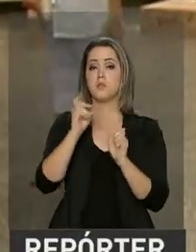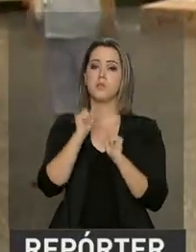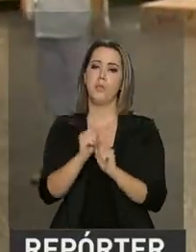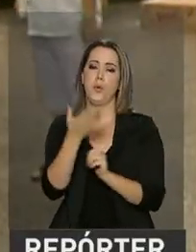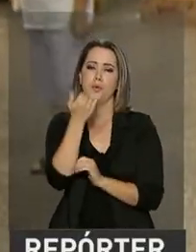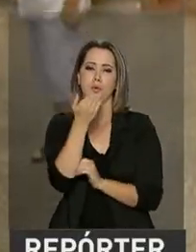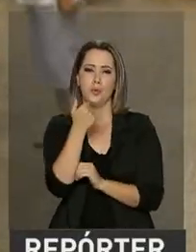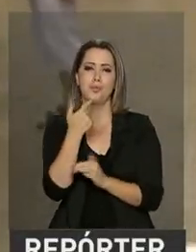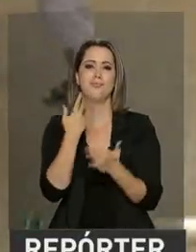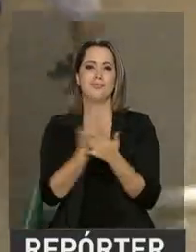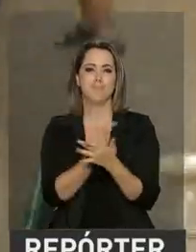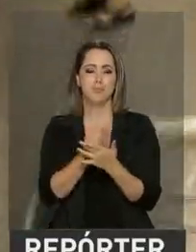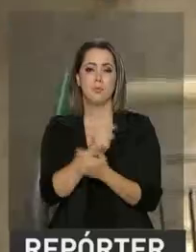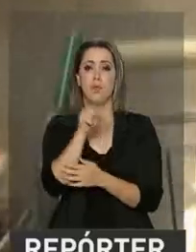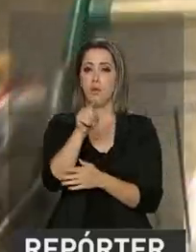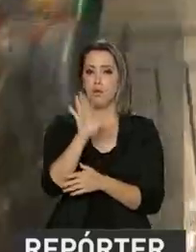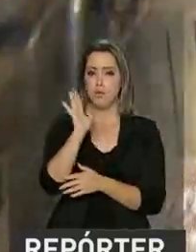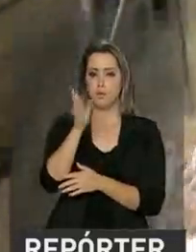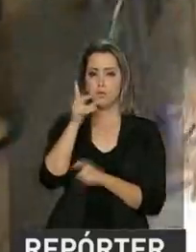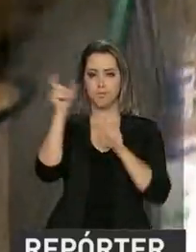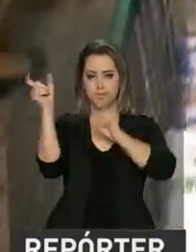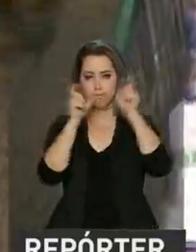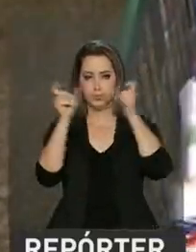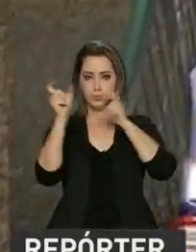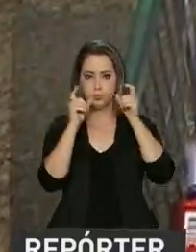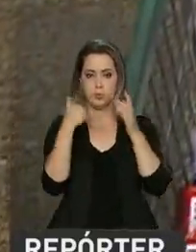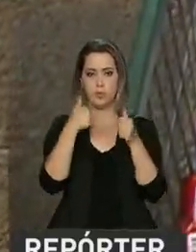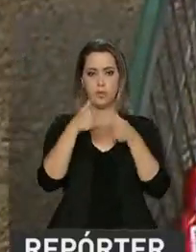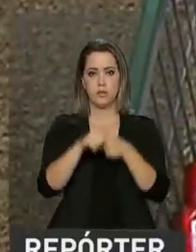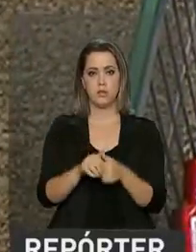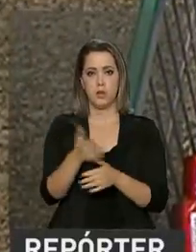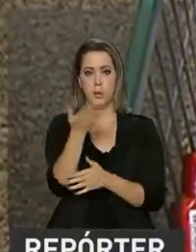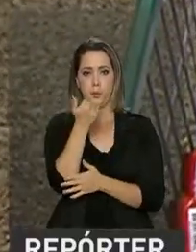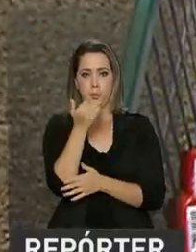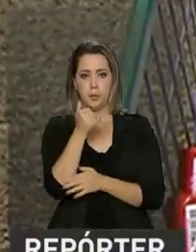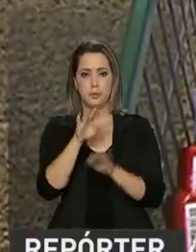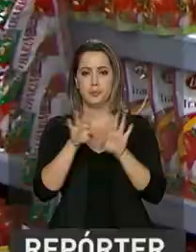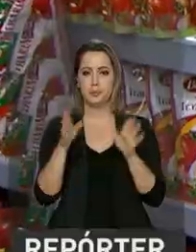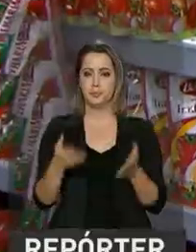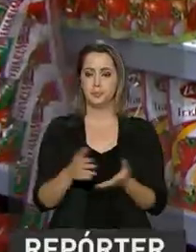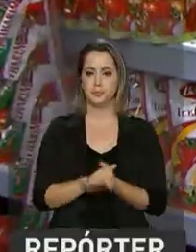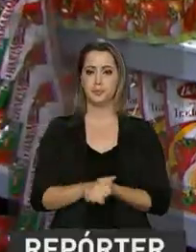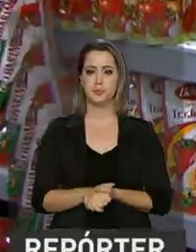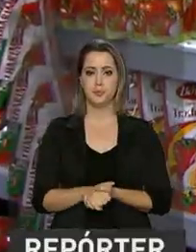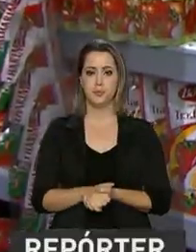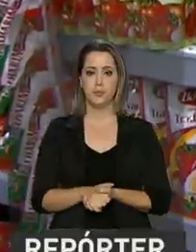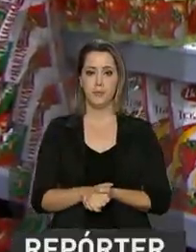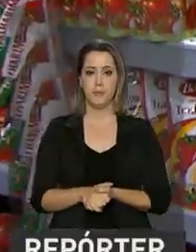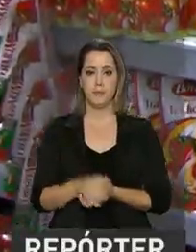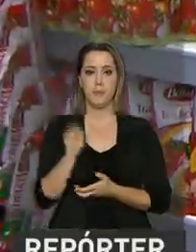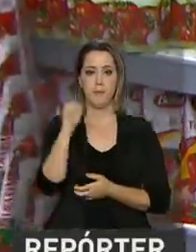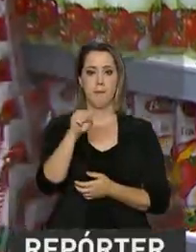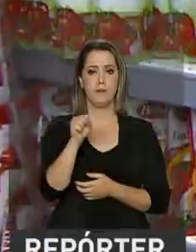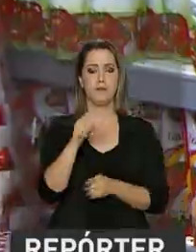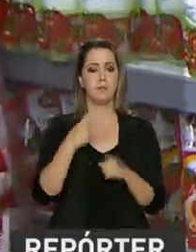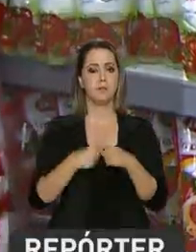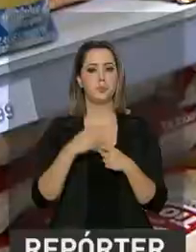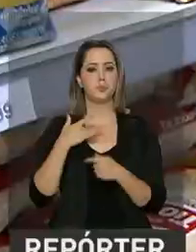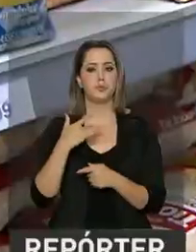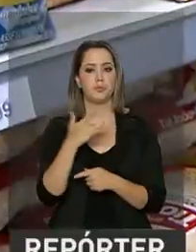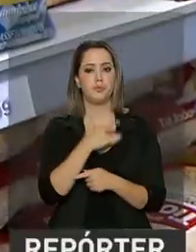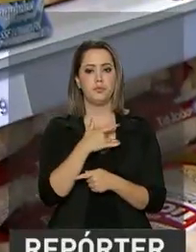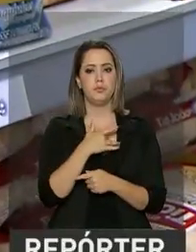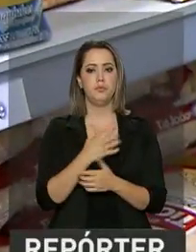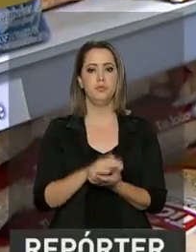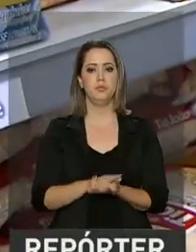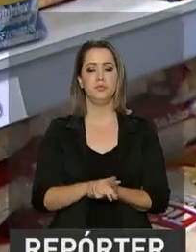esses alimentos. E você, presta atenção no que está indo para a mesa da sua casa? Sim, sim, porque é saúde para a família, né?